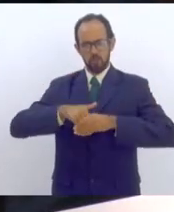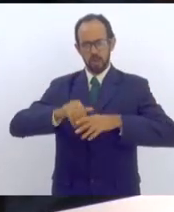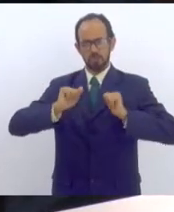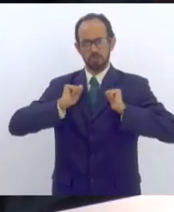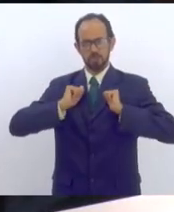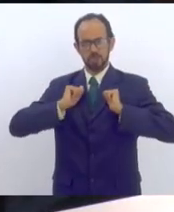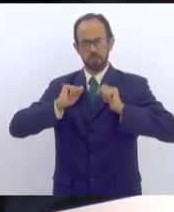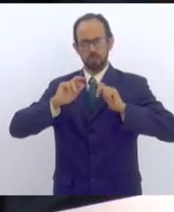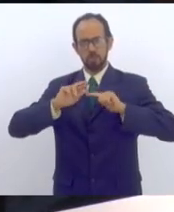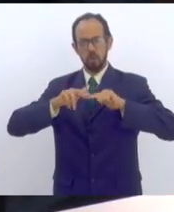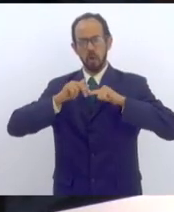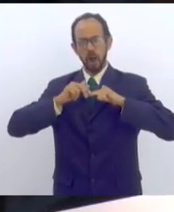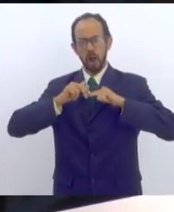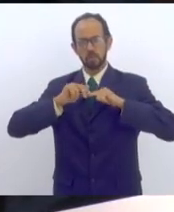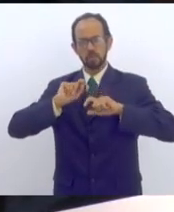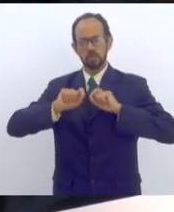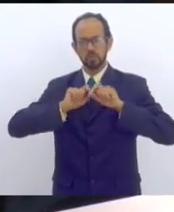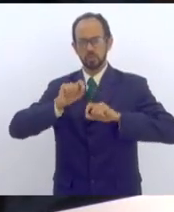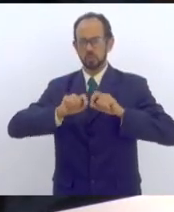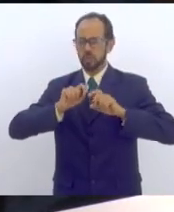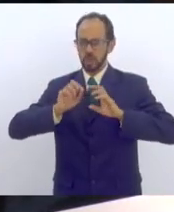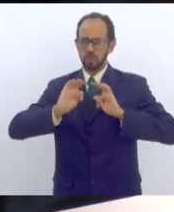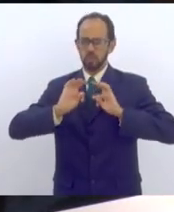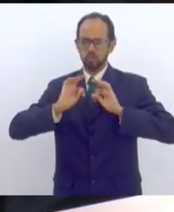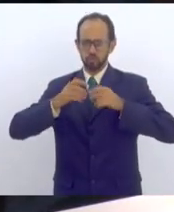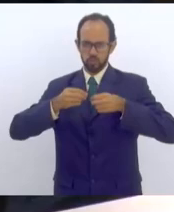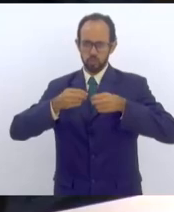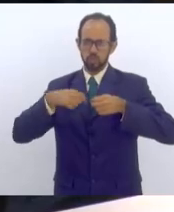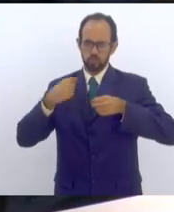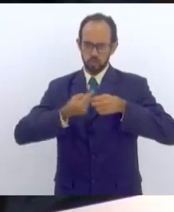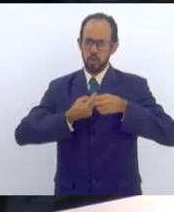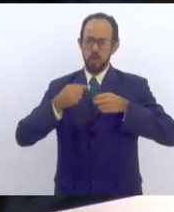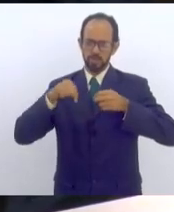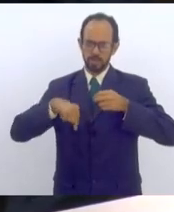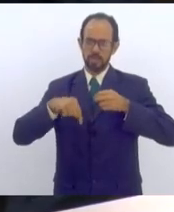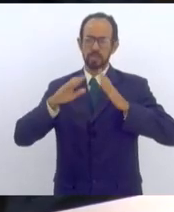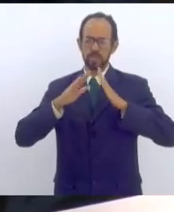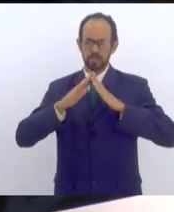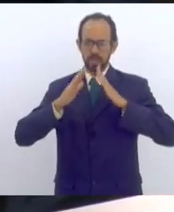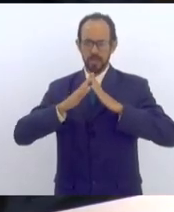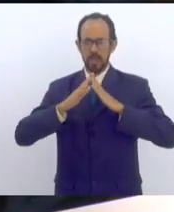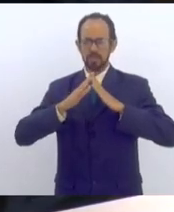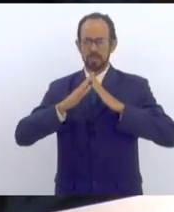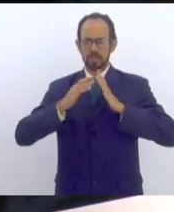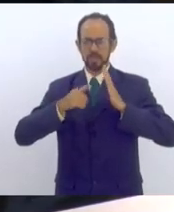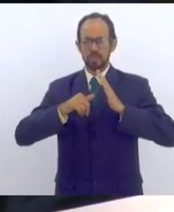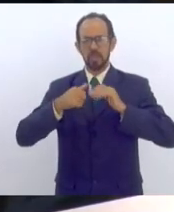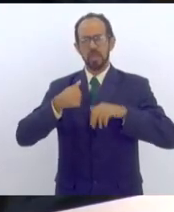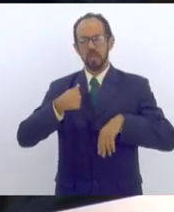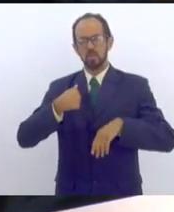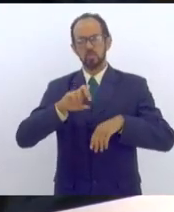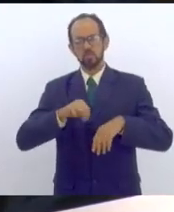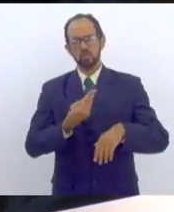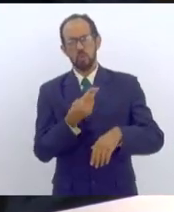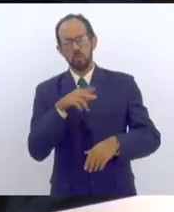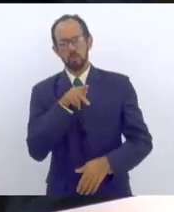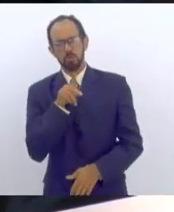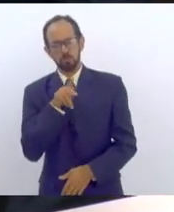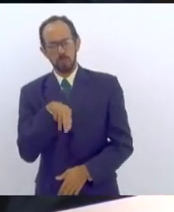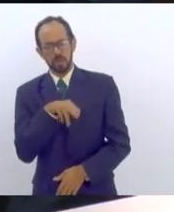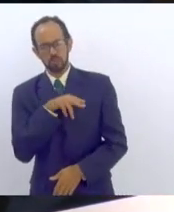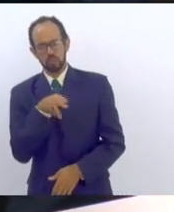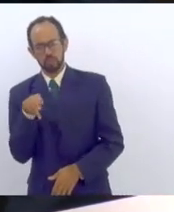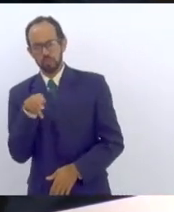razão até mesmo do que nós aqui nessa casa representamos. Eu sou um pastor evangélico, não